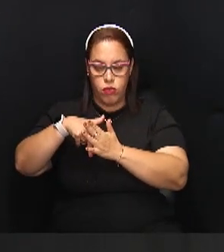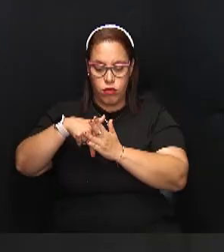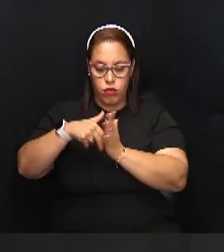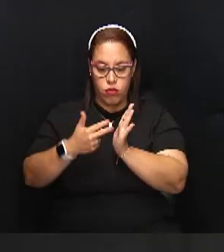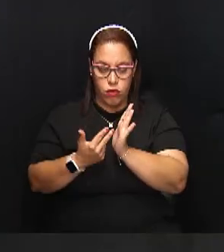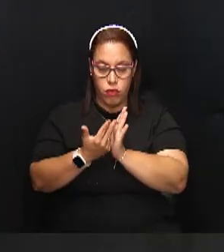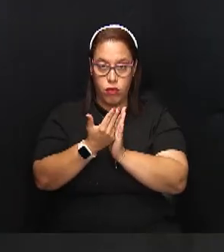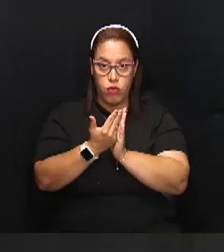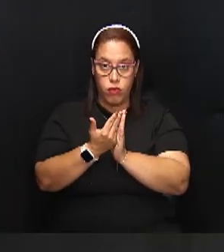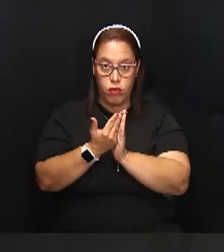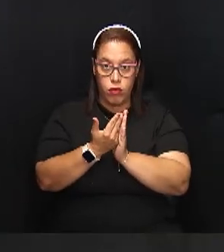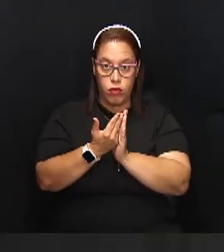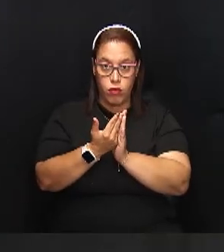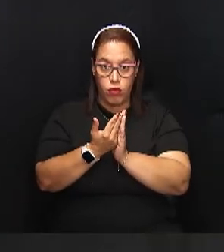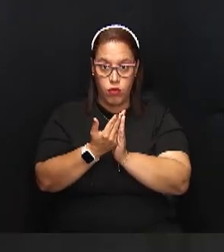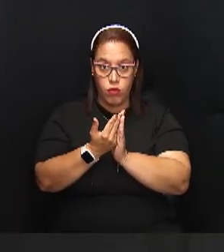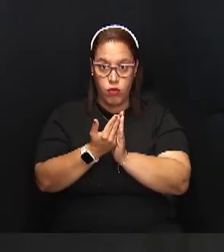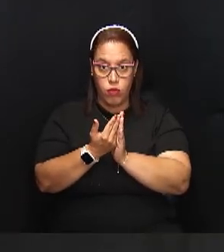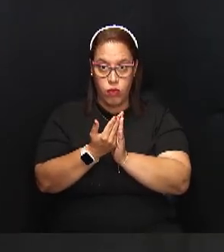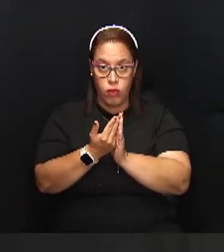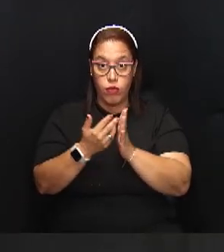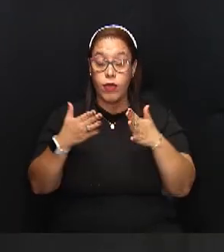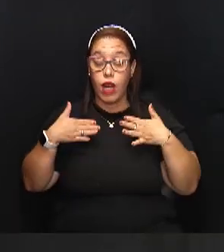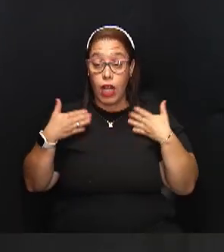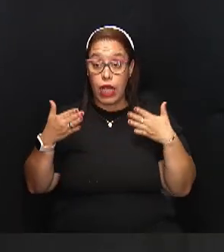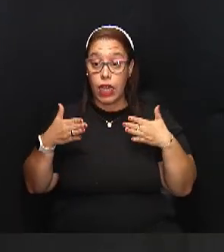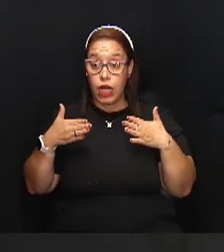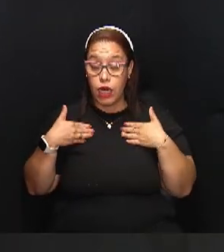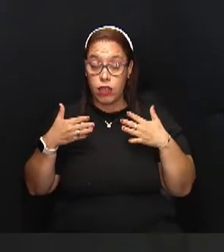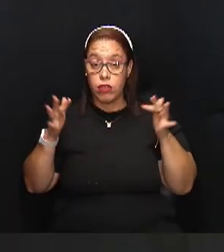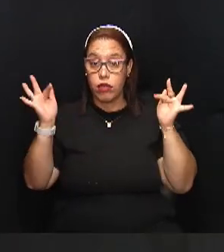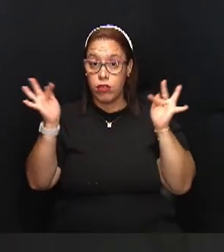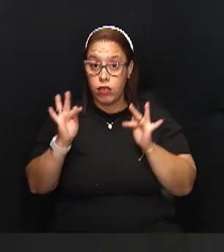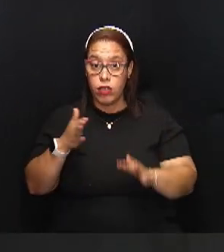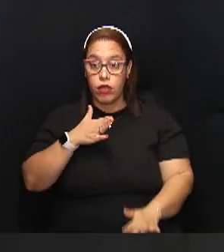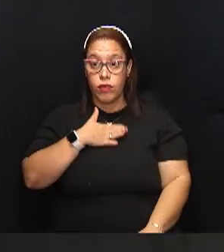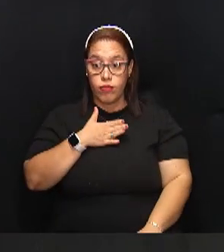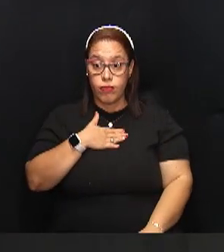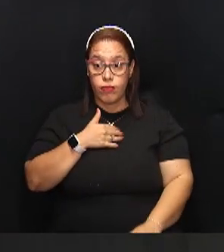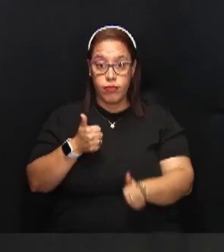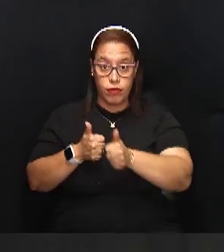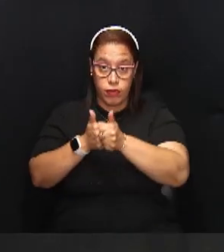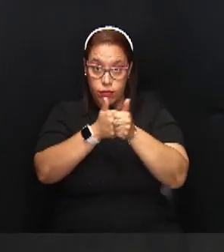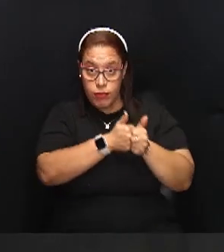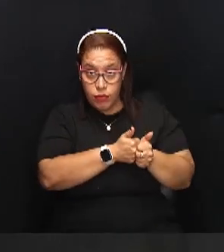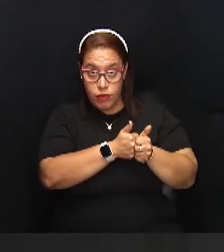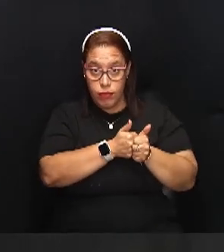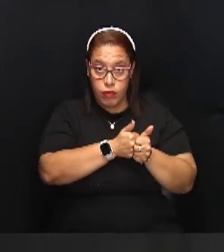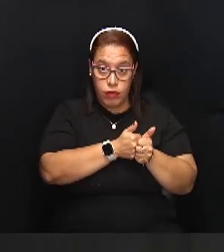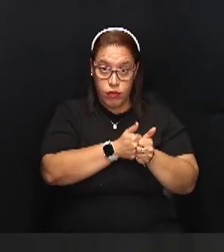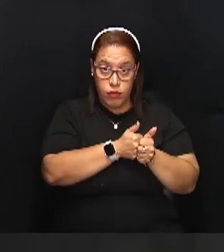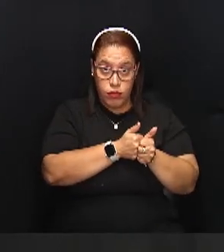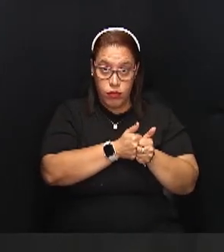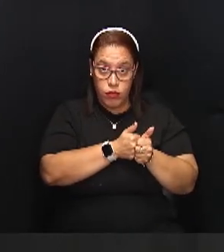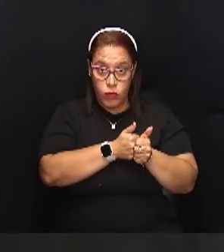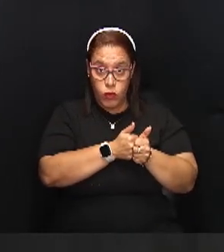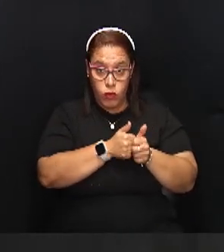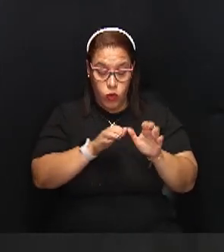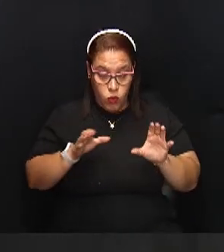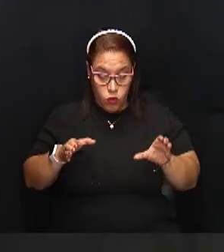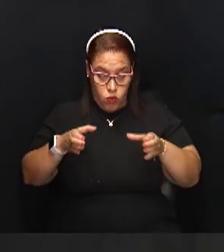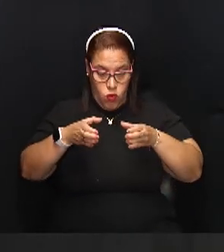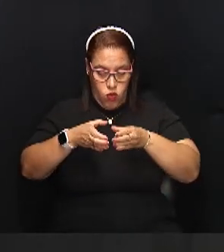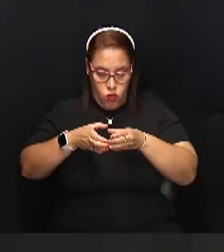operados, né, assim, para alegria, felicidade minha de poder acompanhar em loco um mutirão